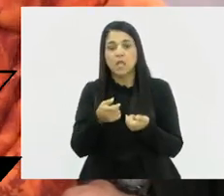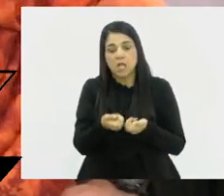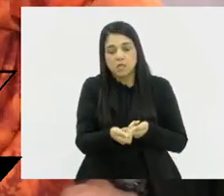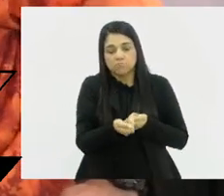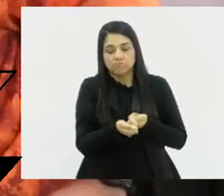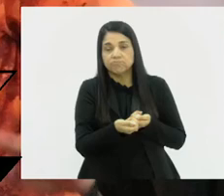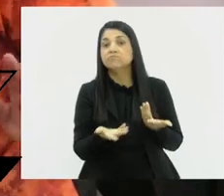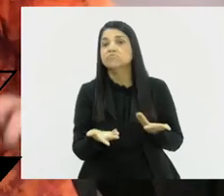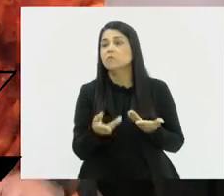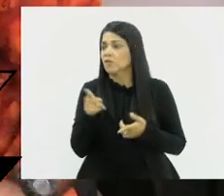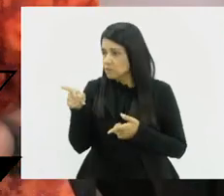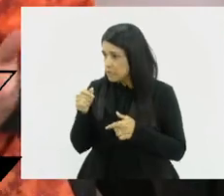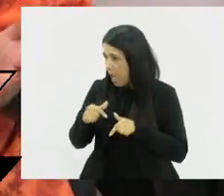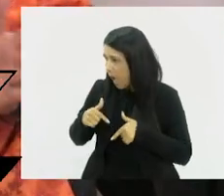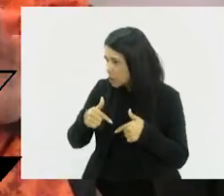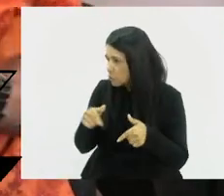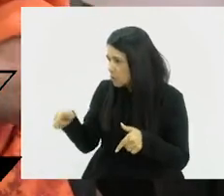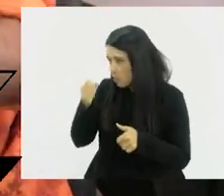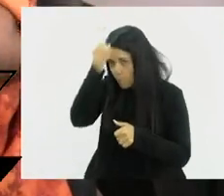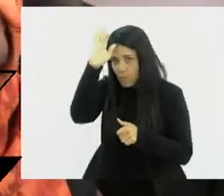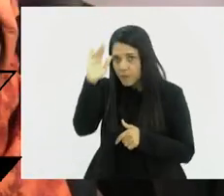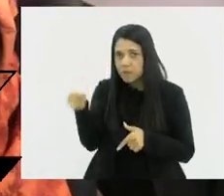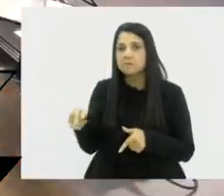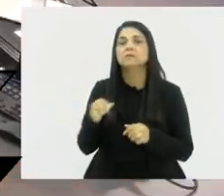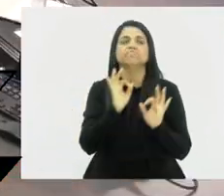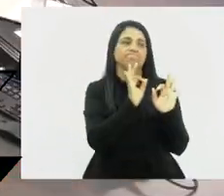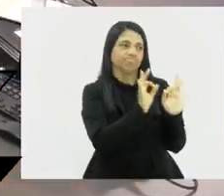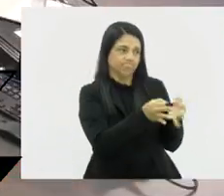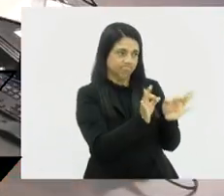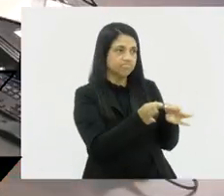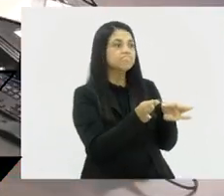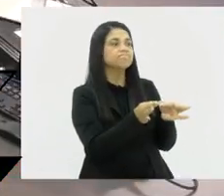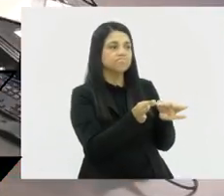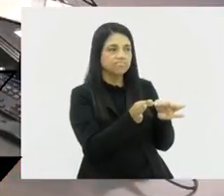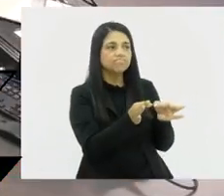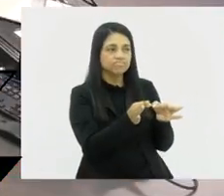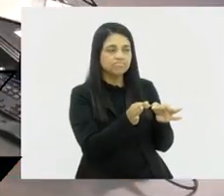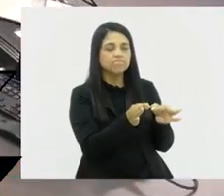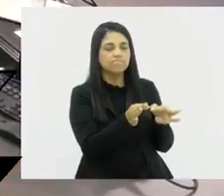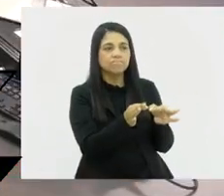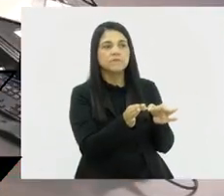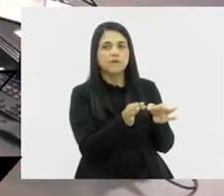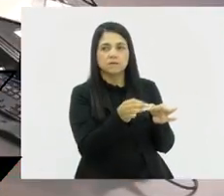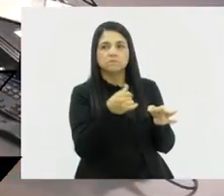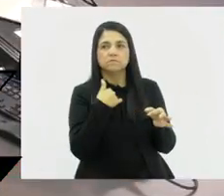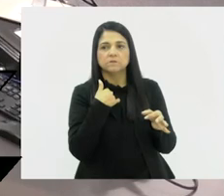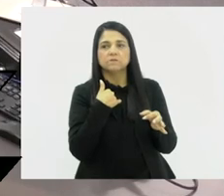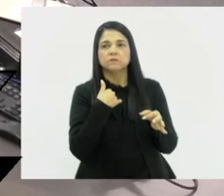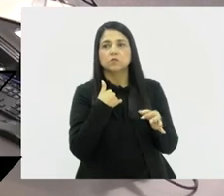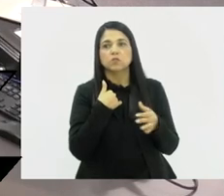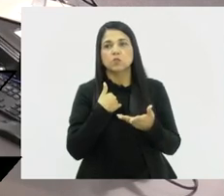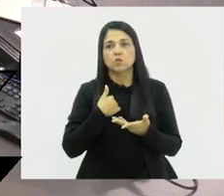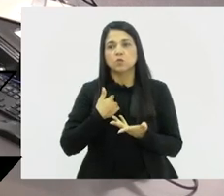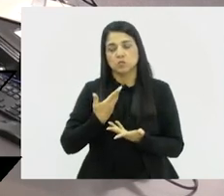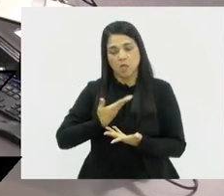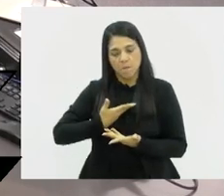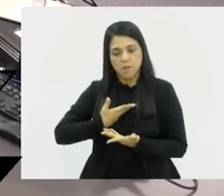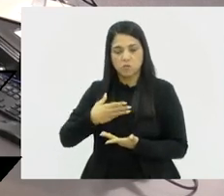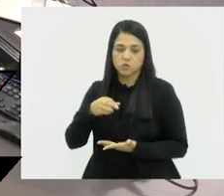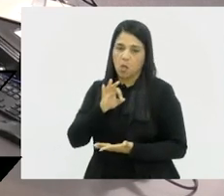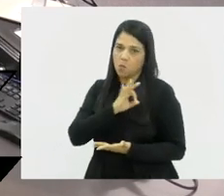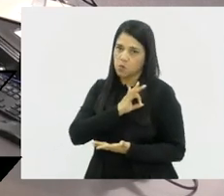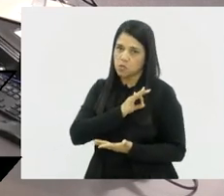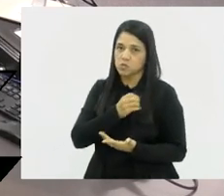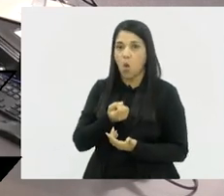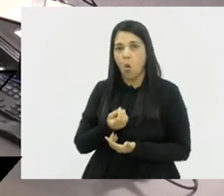atuar nesse caso? Com certeza. Aí, como agente público, nesse caso específico, sim, claro que a gente vai acionar os amigos da Polícia Militar, ou